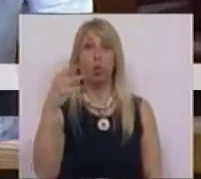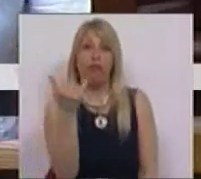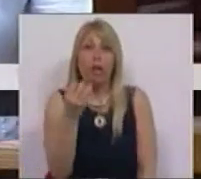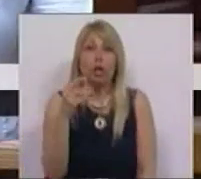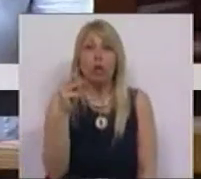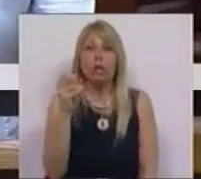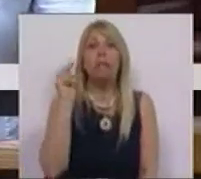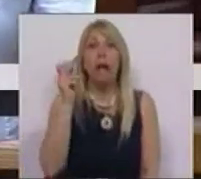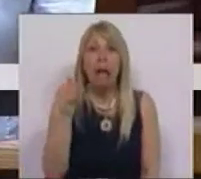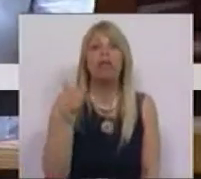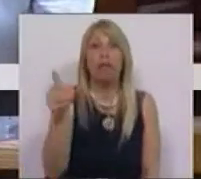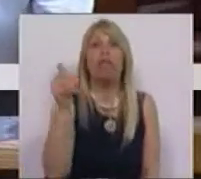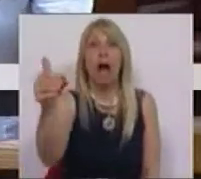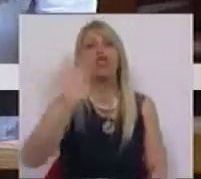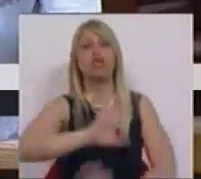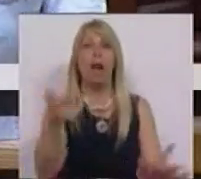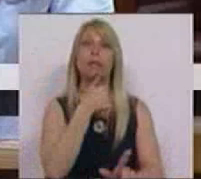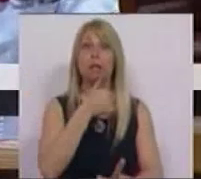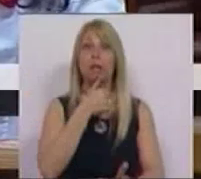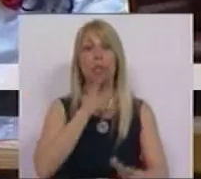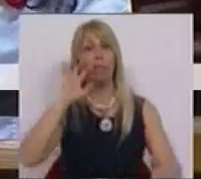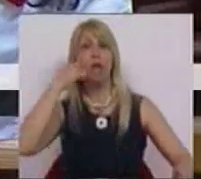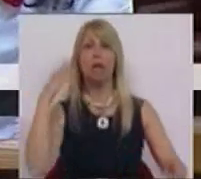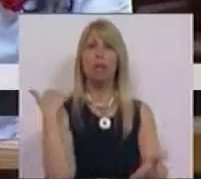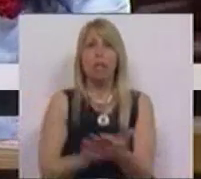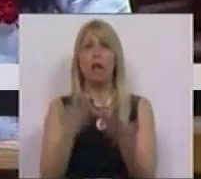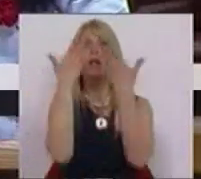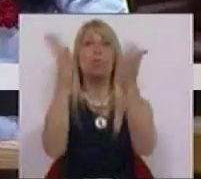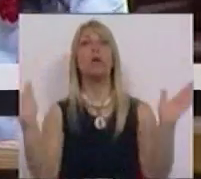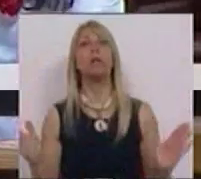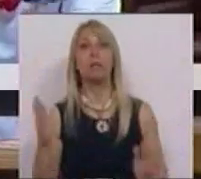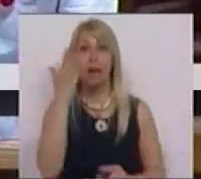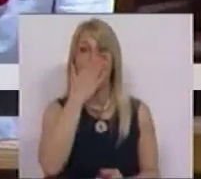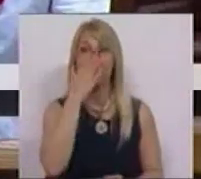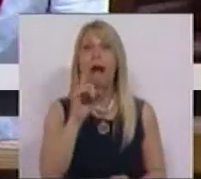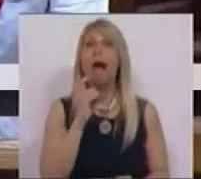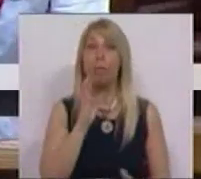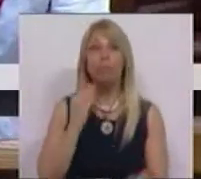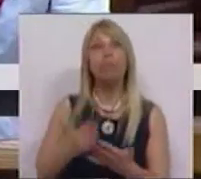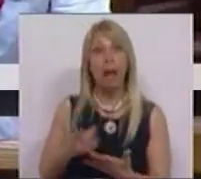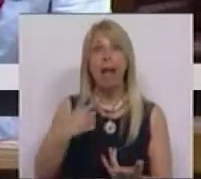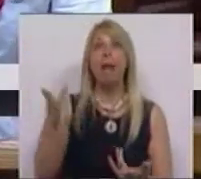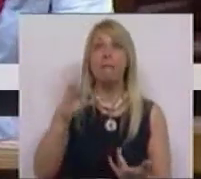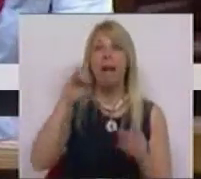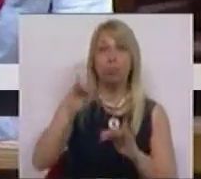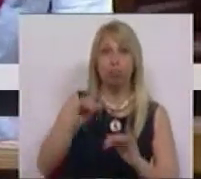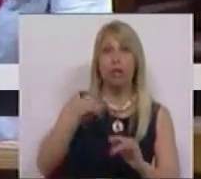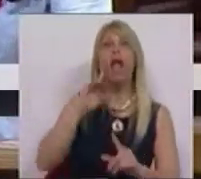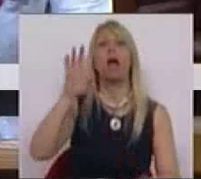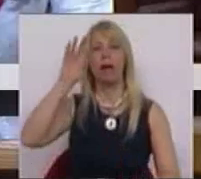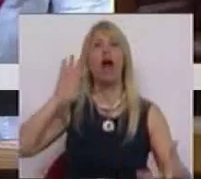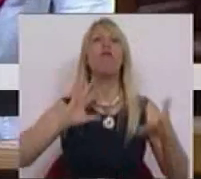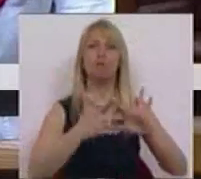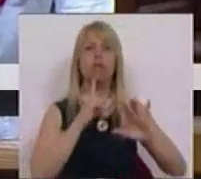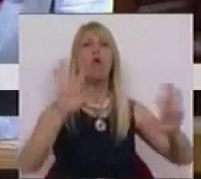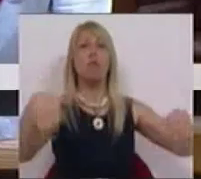democracia que estão a colocar em causa. Se Abril nos ensinou algo, é que o mais impossível, uma revolução, pode ser criado pela